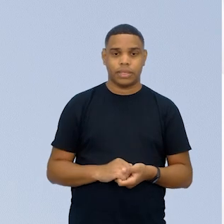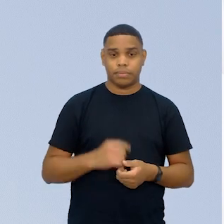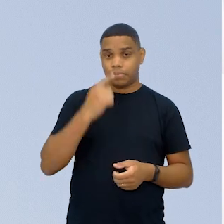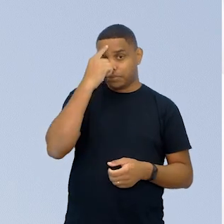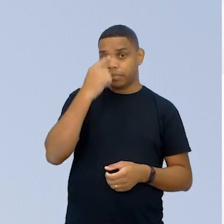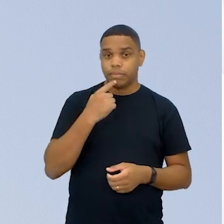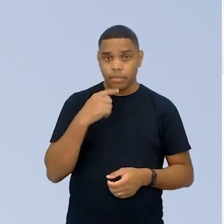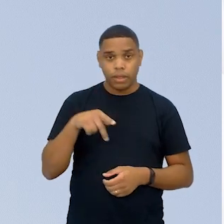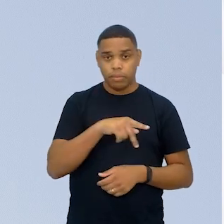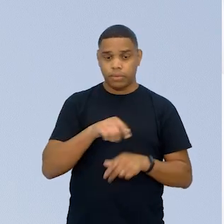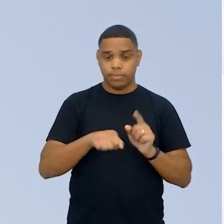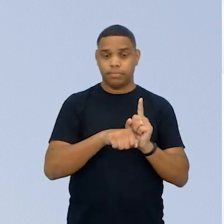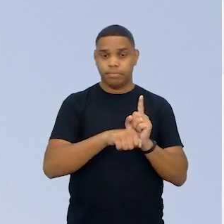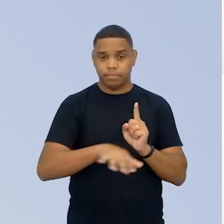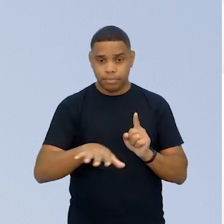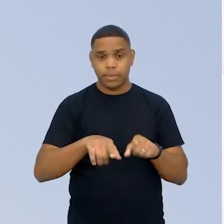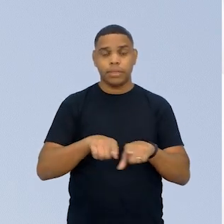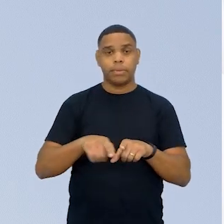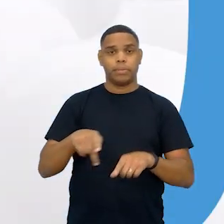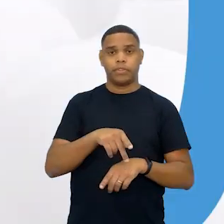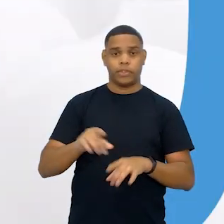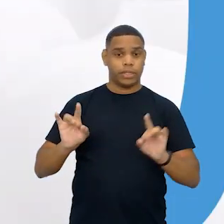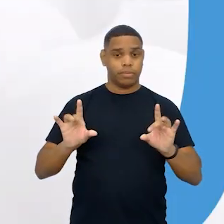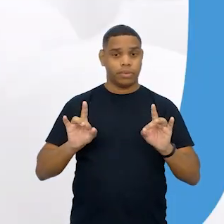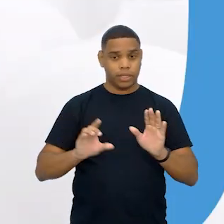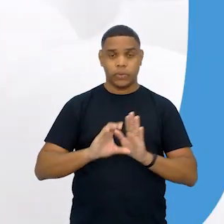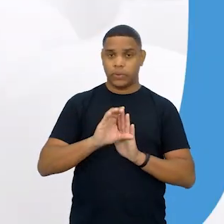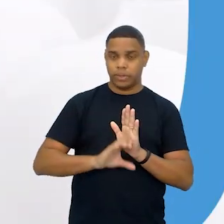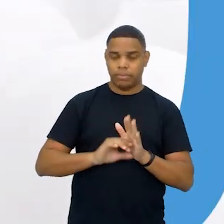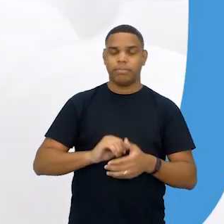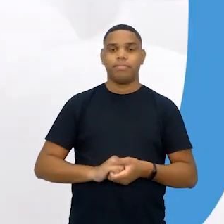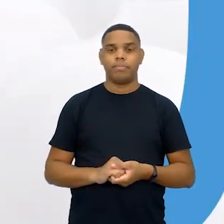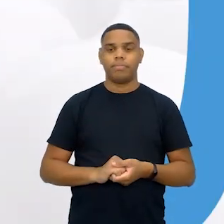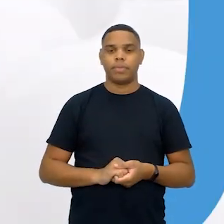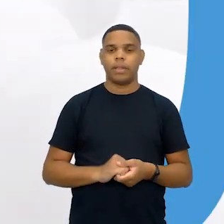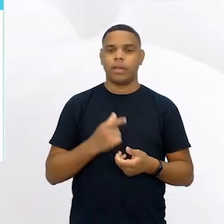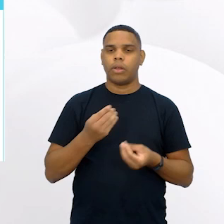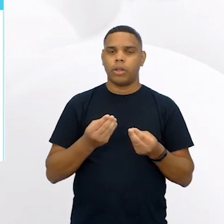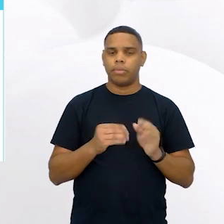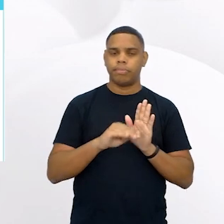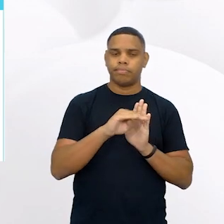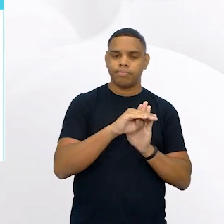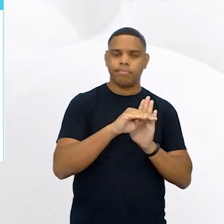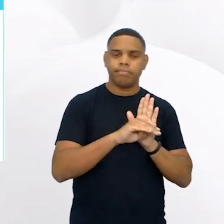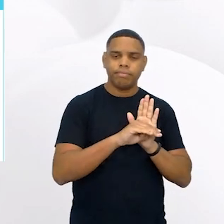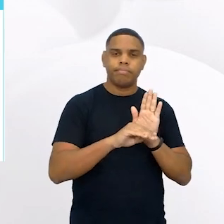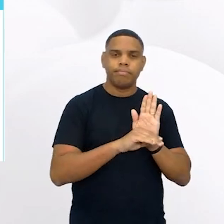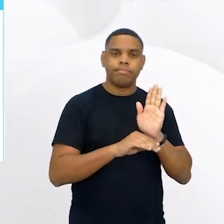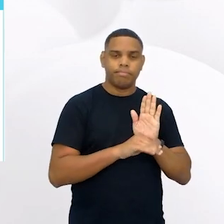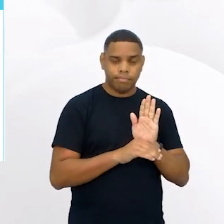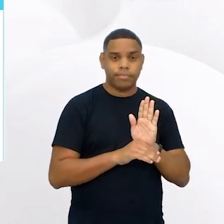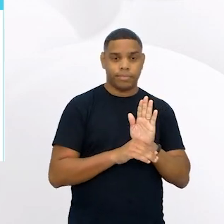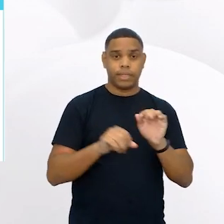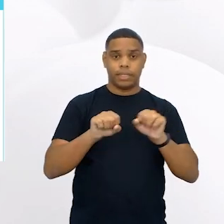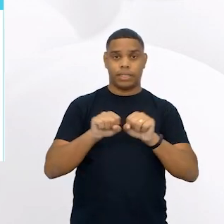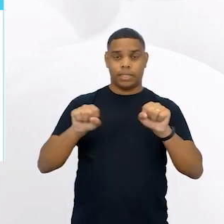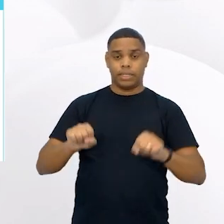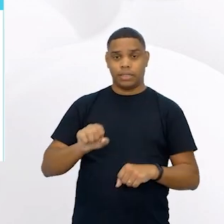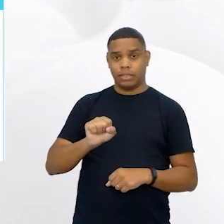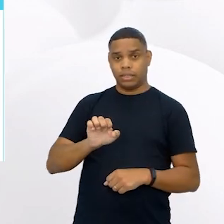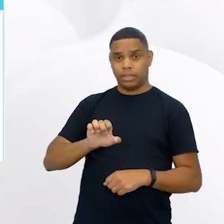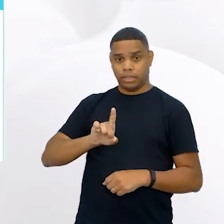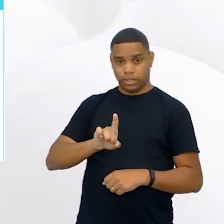Perfil professor multiplicador, professor especialista em currículo, passo a passo. Tem o sistema da sede,